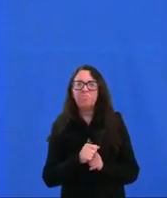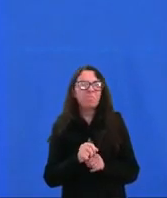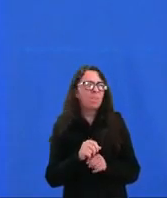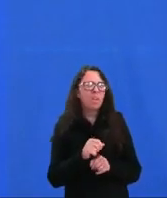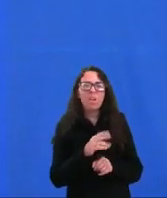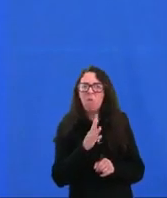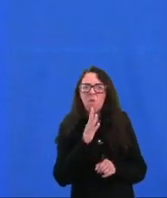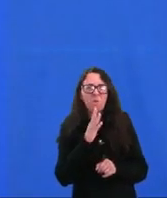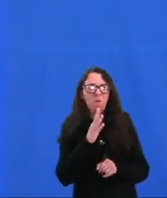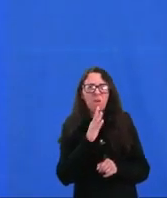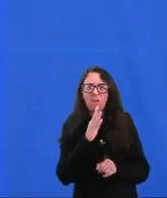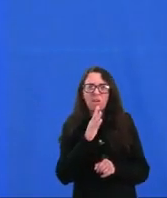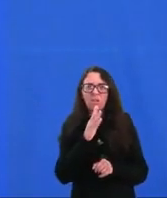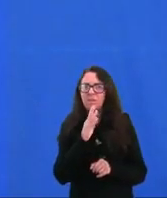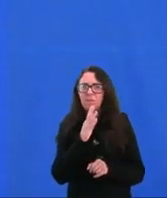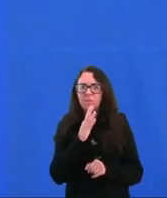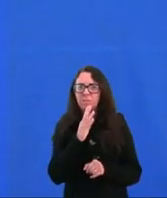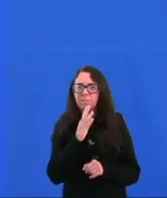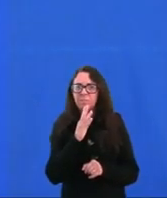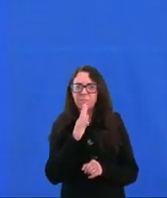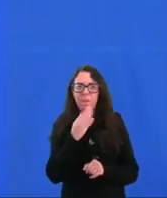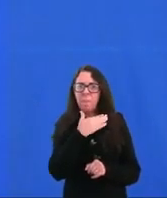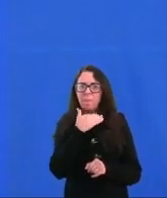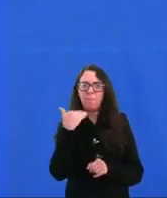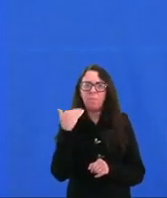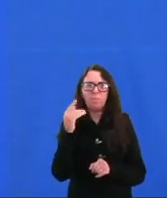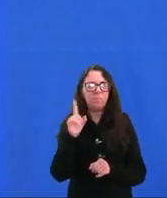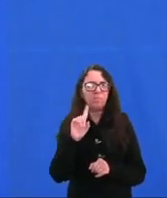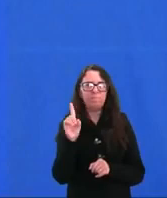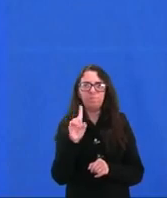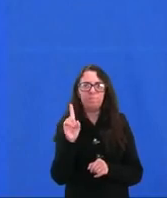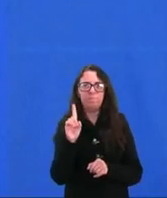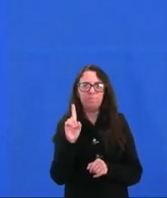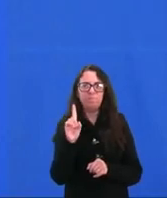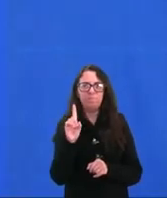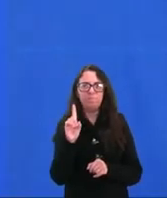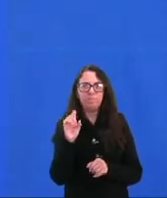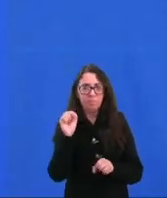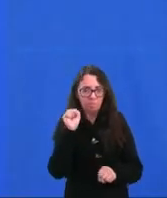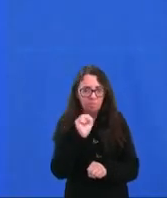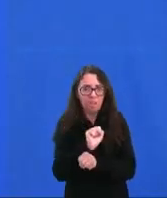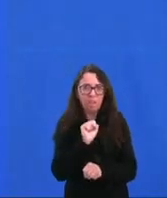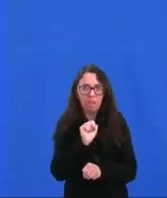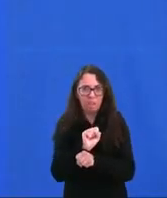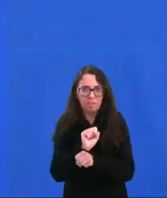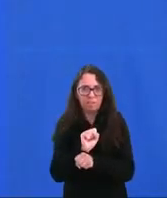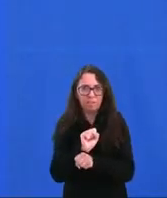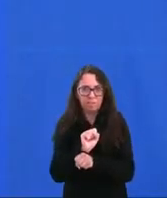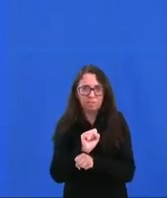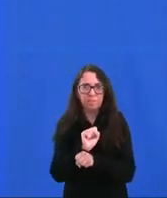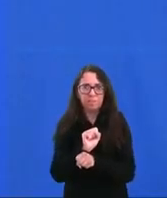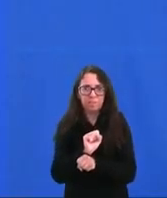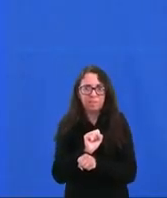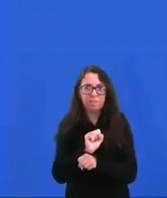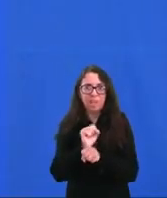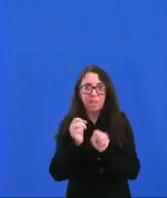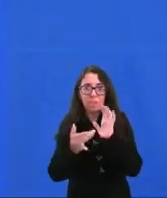que vejam vir o Filho do Homem no seu